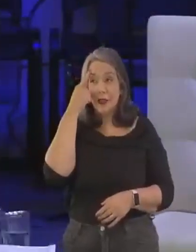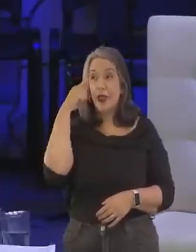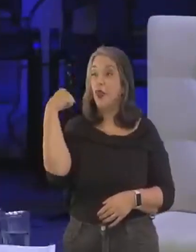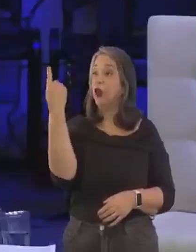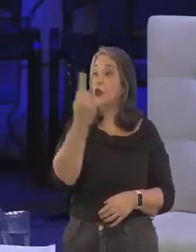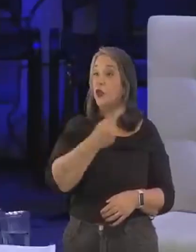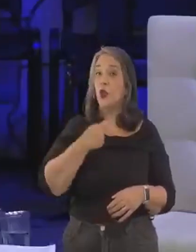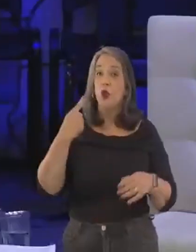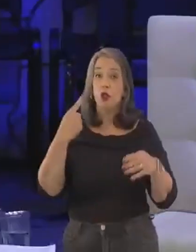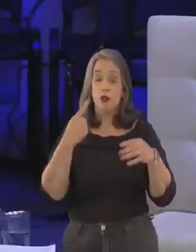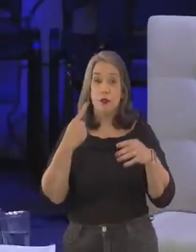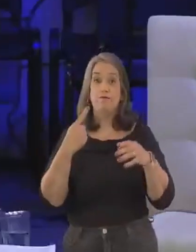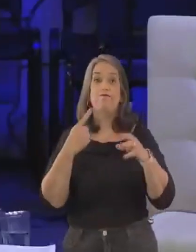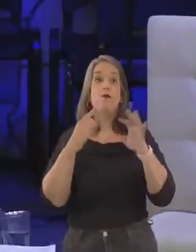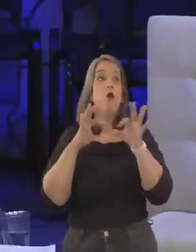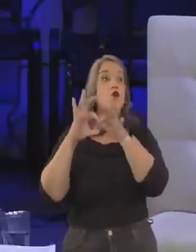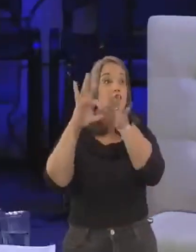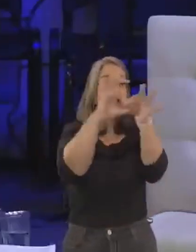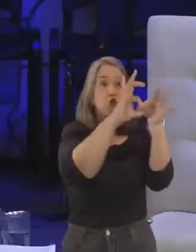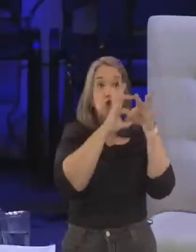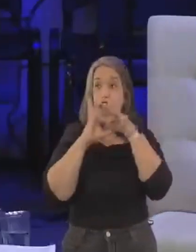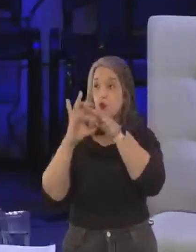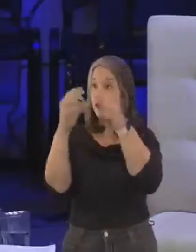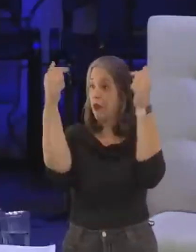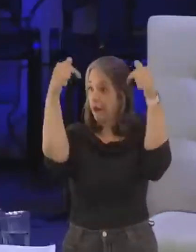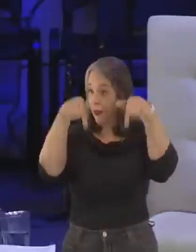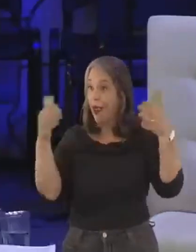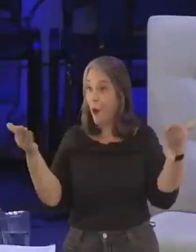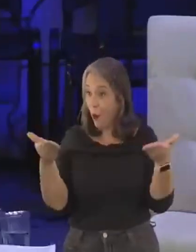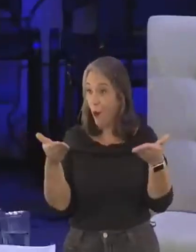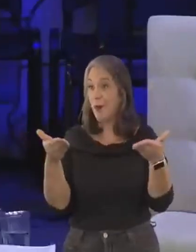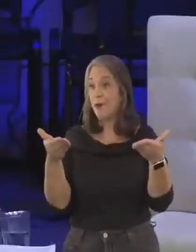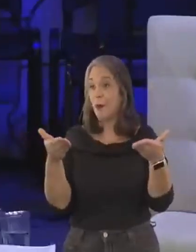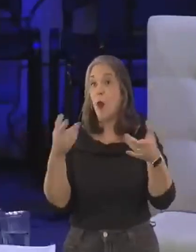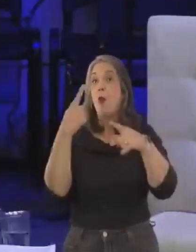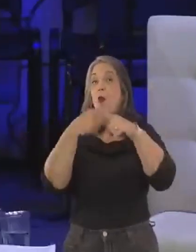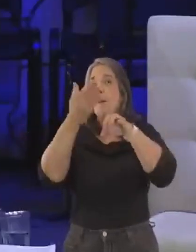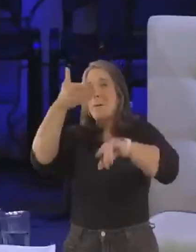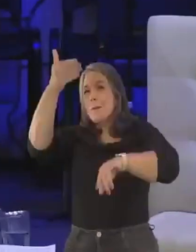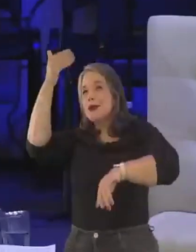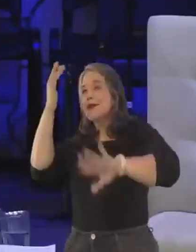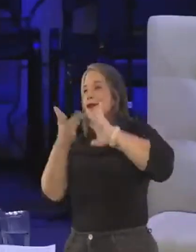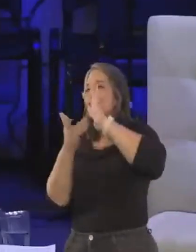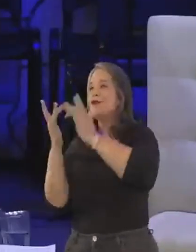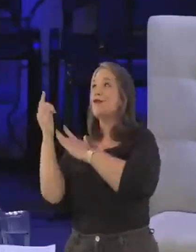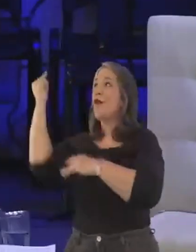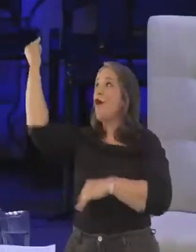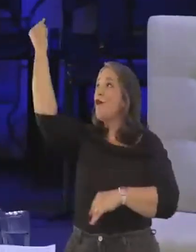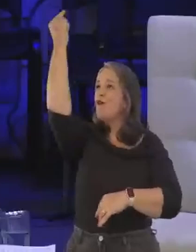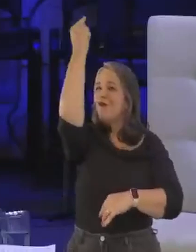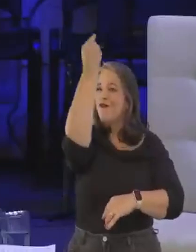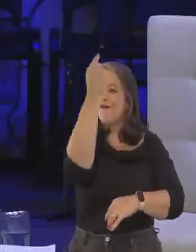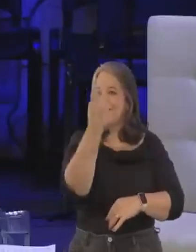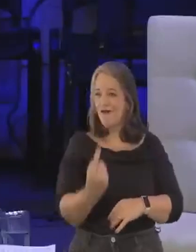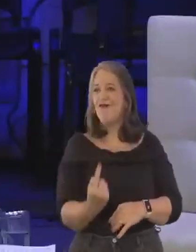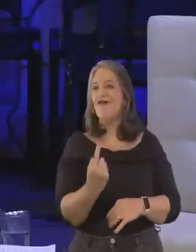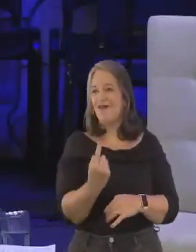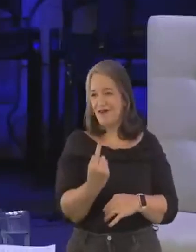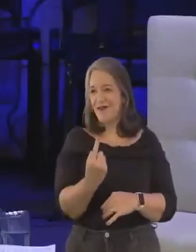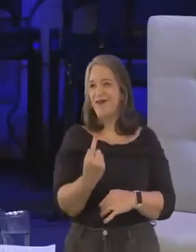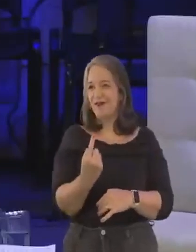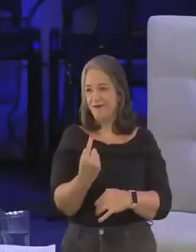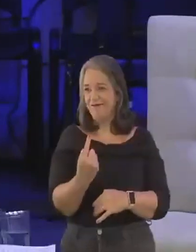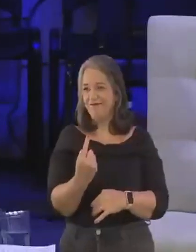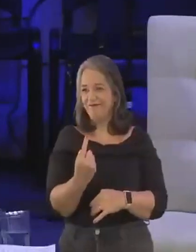reunida nesta hora porque Jesus Cristo veio? Você já parou para pensar que